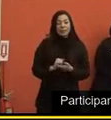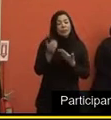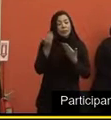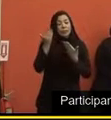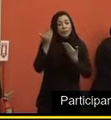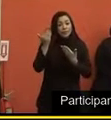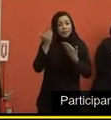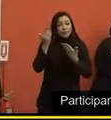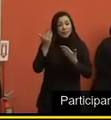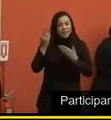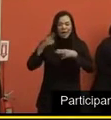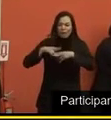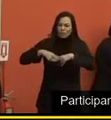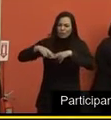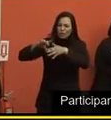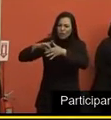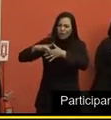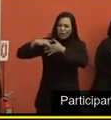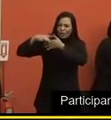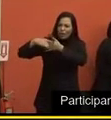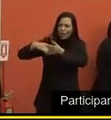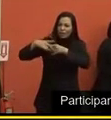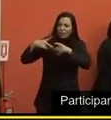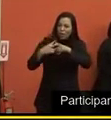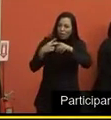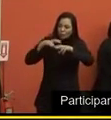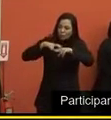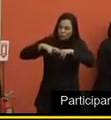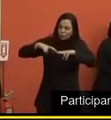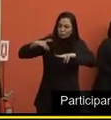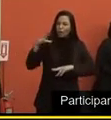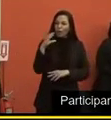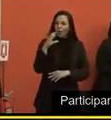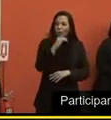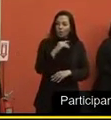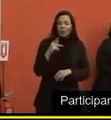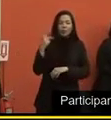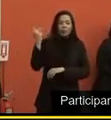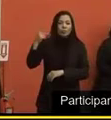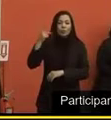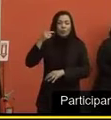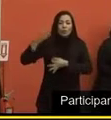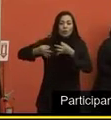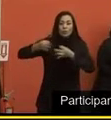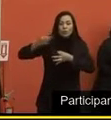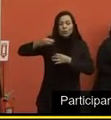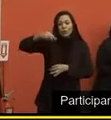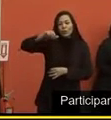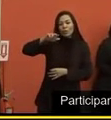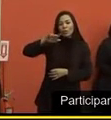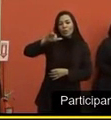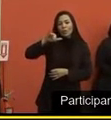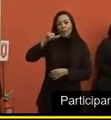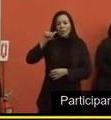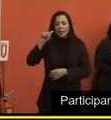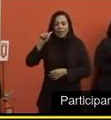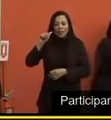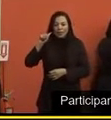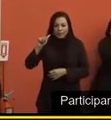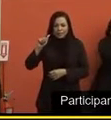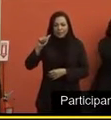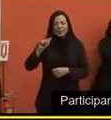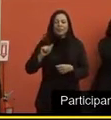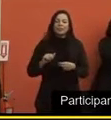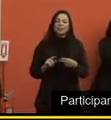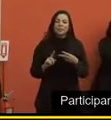Agradecemos aos ilustres membros da comissão de concurso. Procuradora de Justiça Maria Cristina Palhares dos